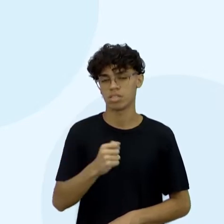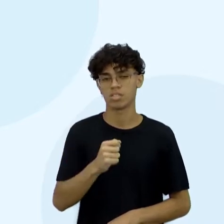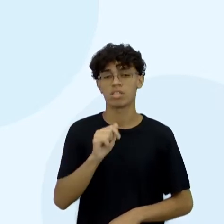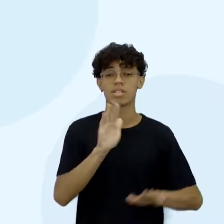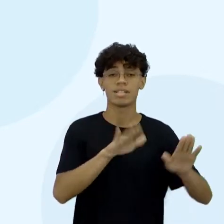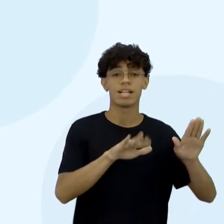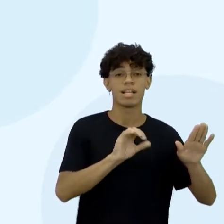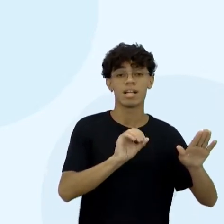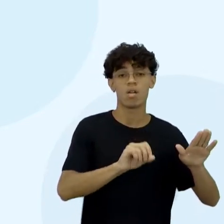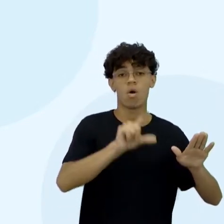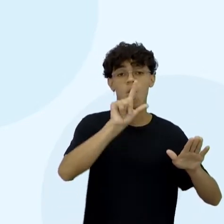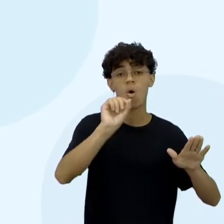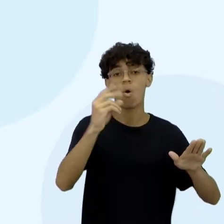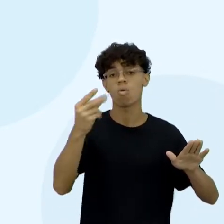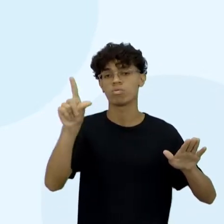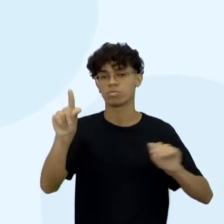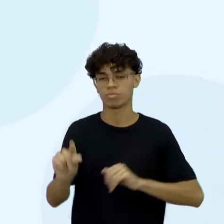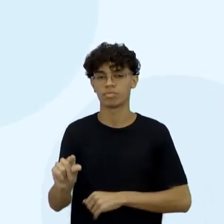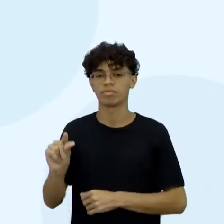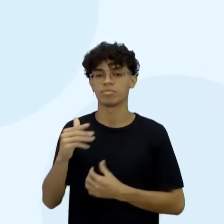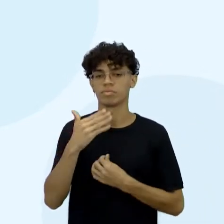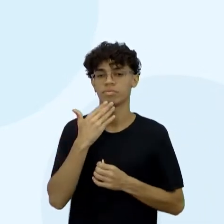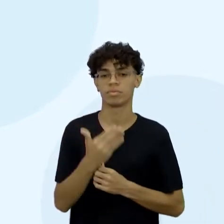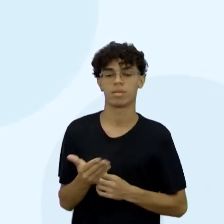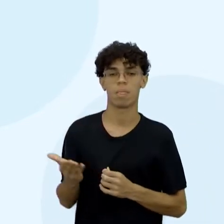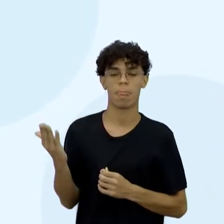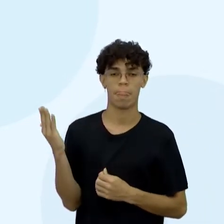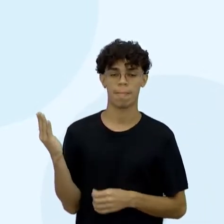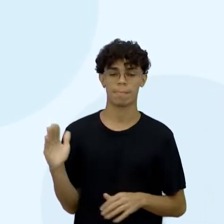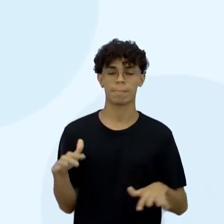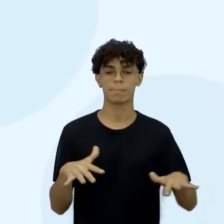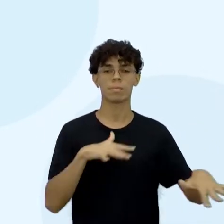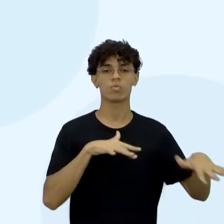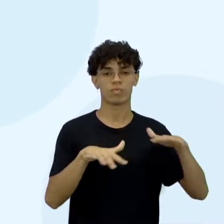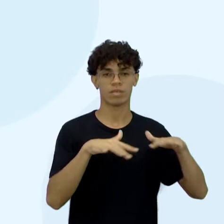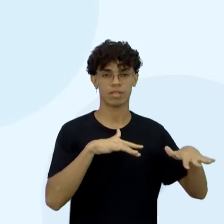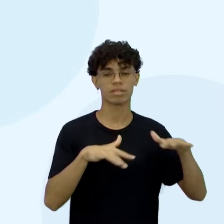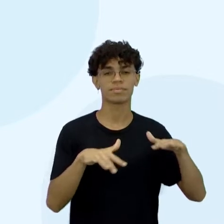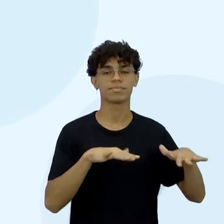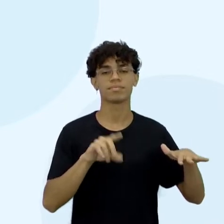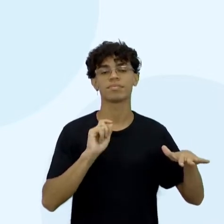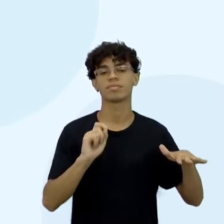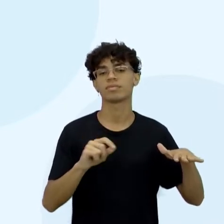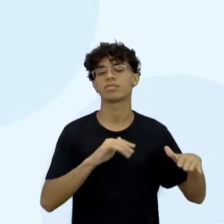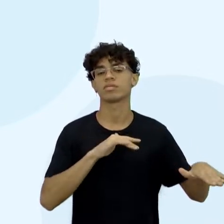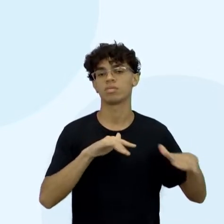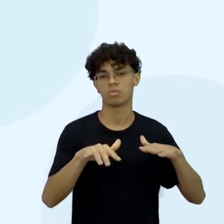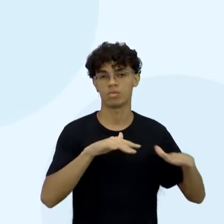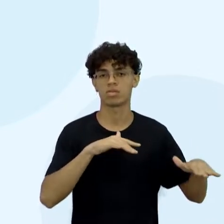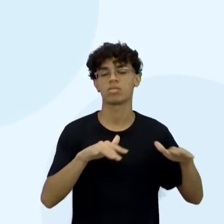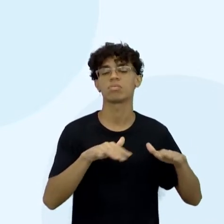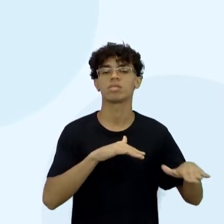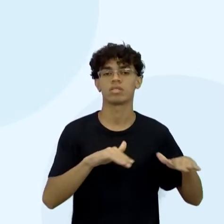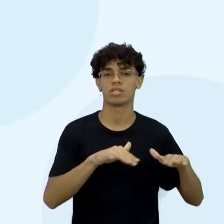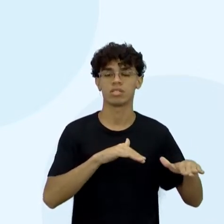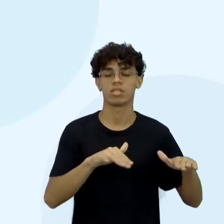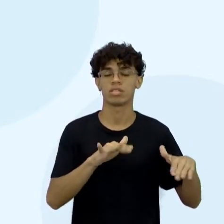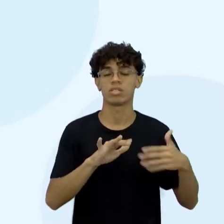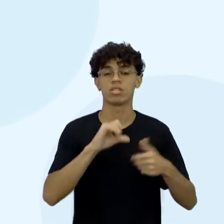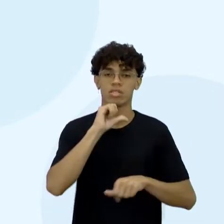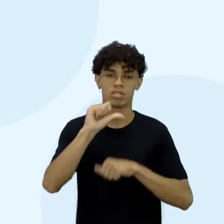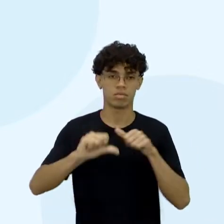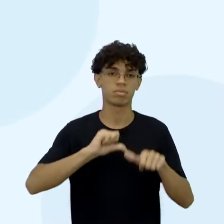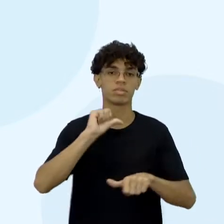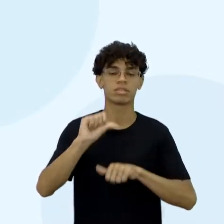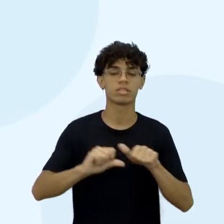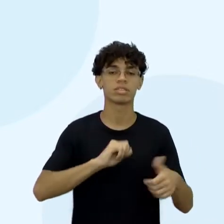aí, com essa taxa é sempre constante aqui neste movimento, a gente vai falar que o movimento é uniformemente variado.